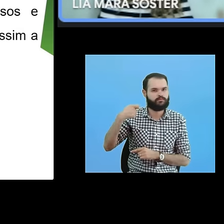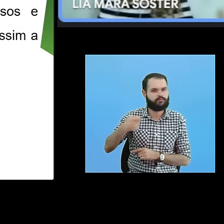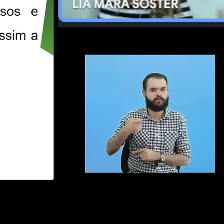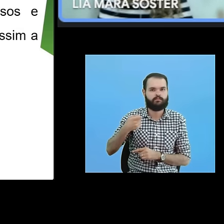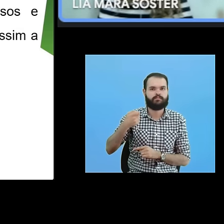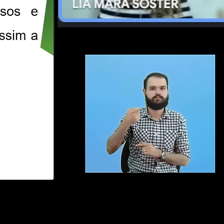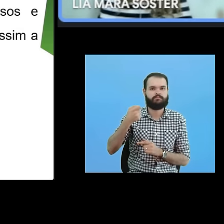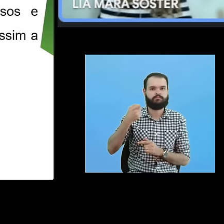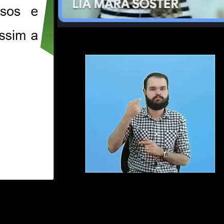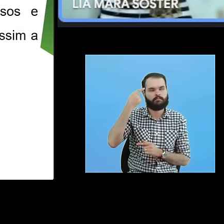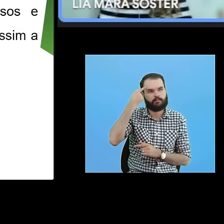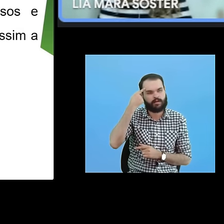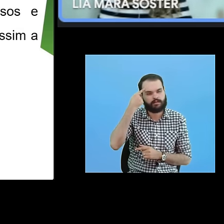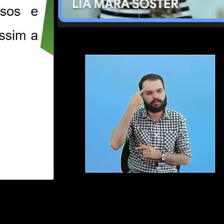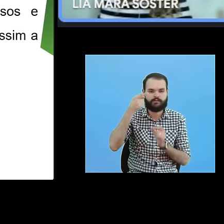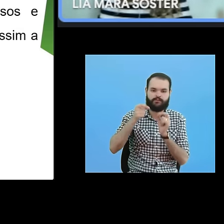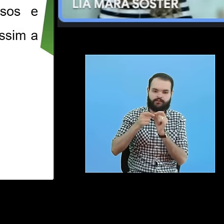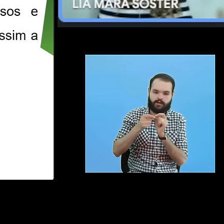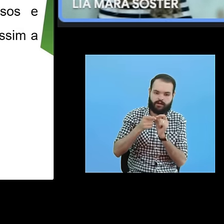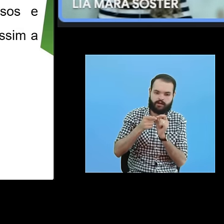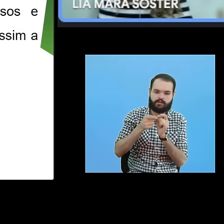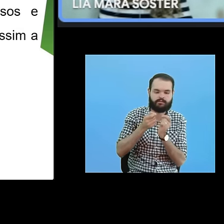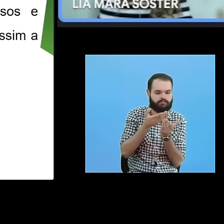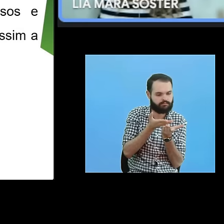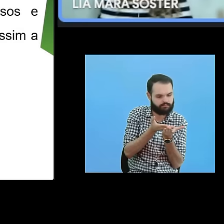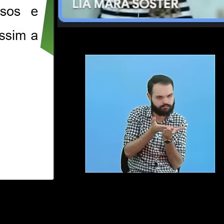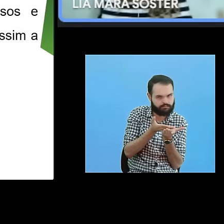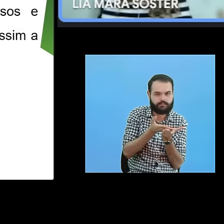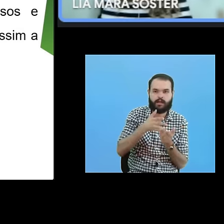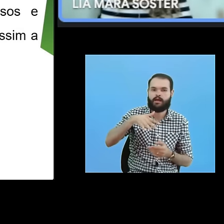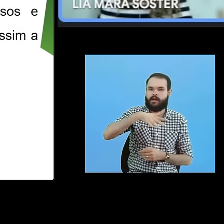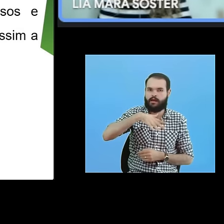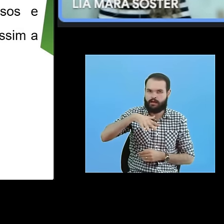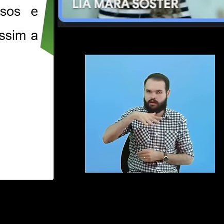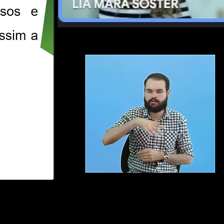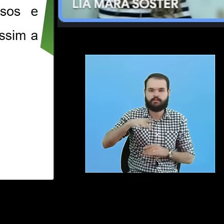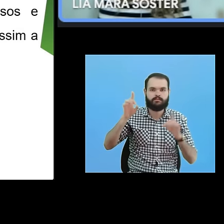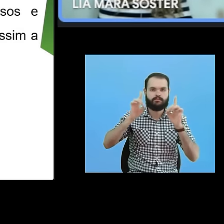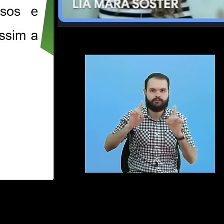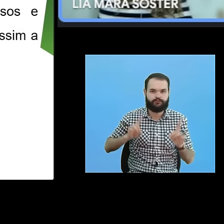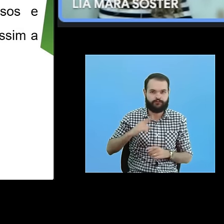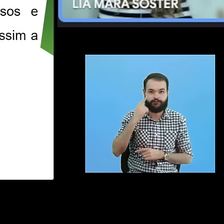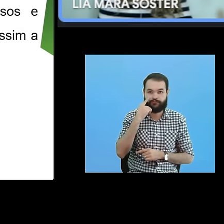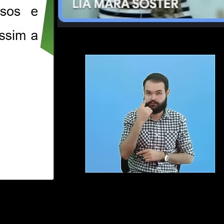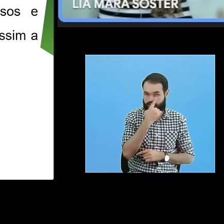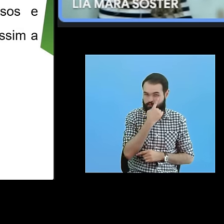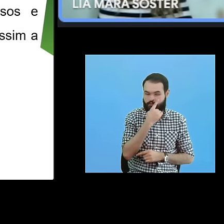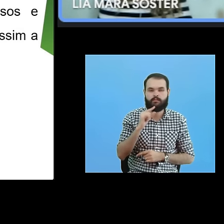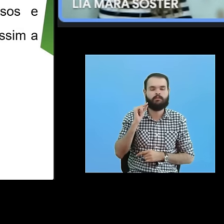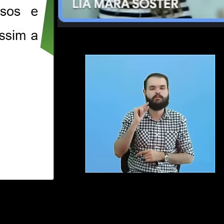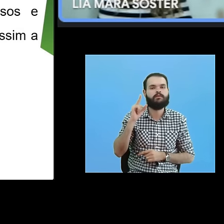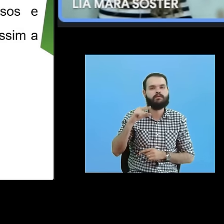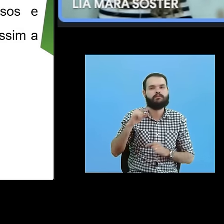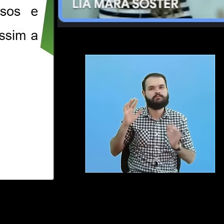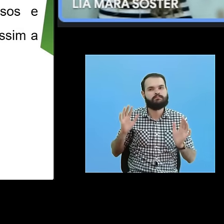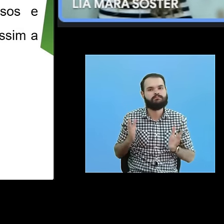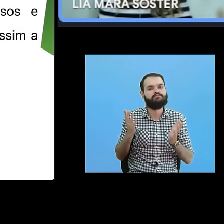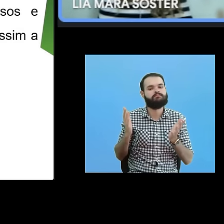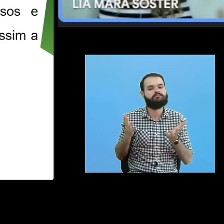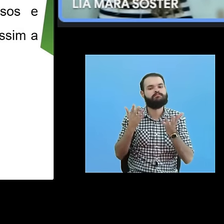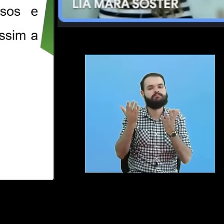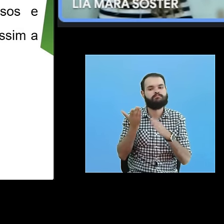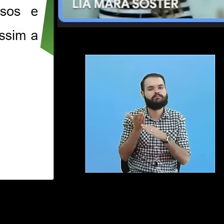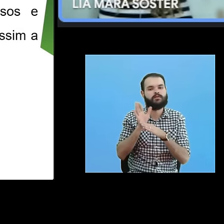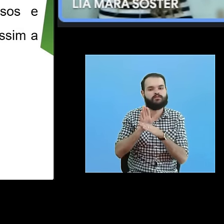que se pensa, ao que se faz e ao que se estuda na área da deficiência visual. A contribuição